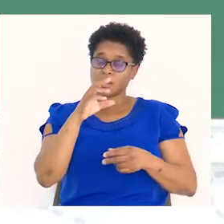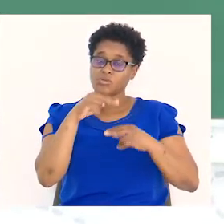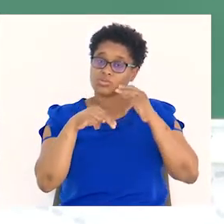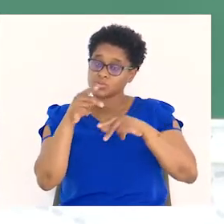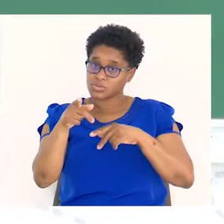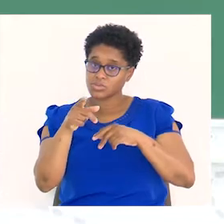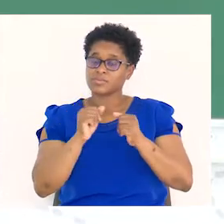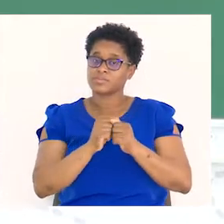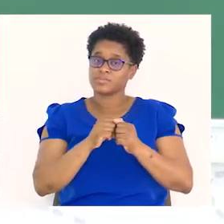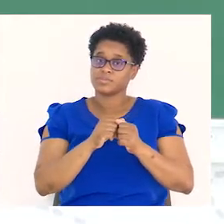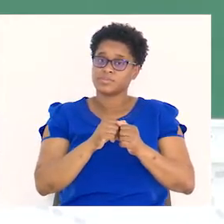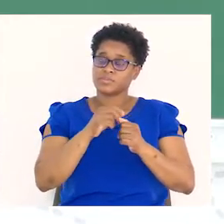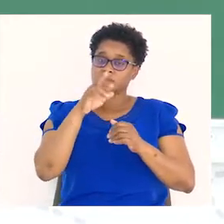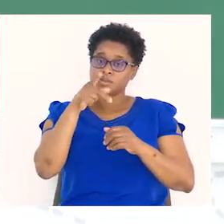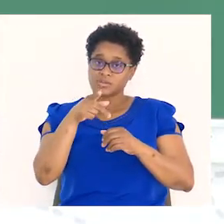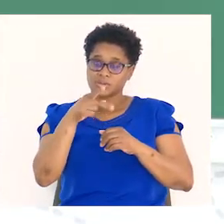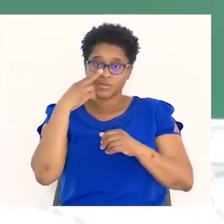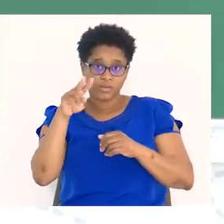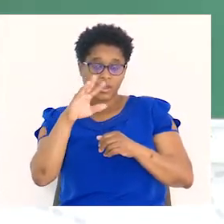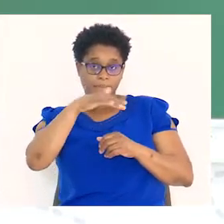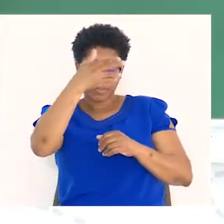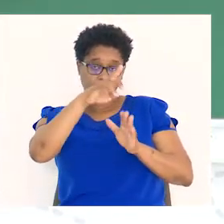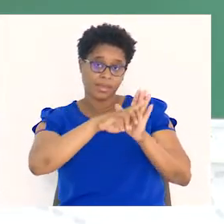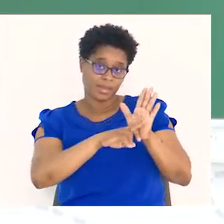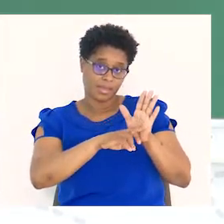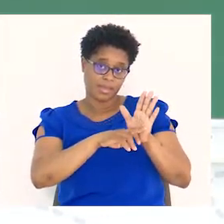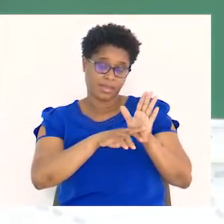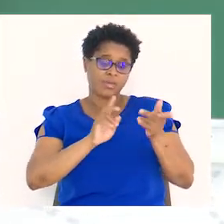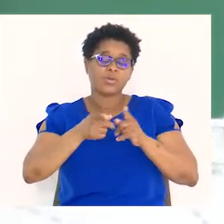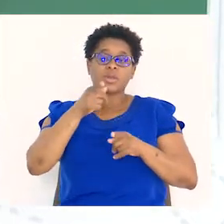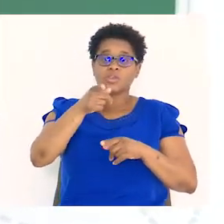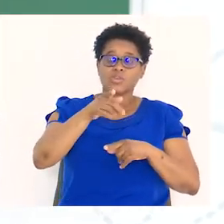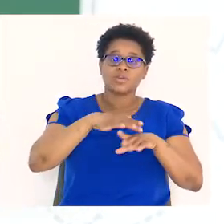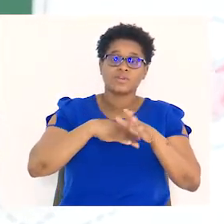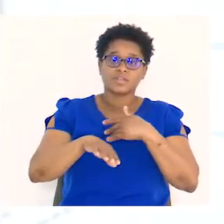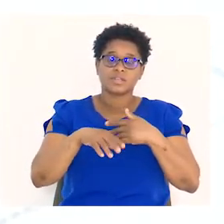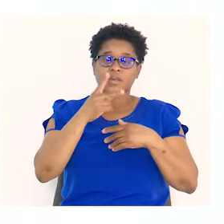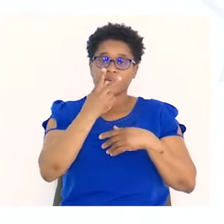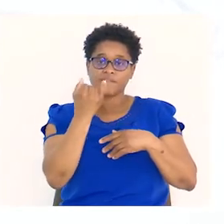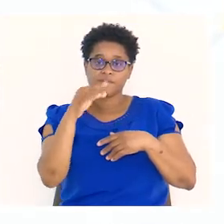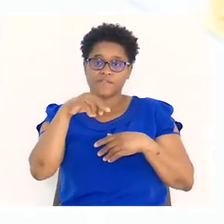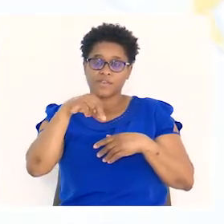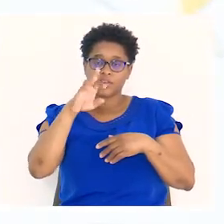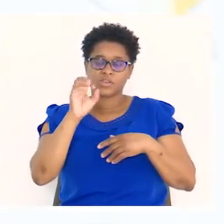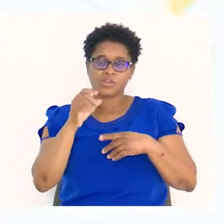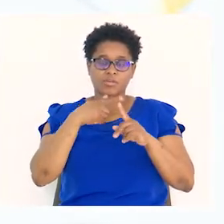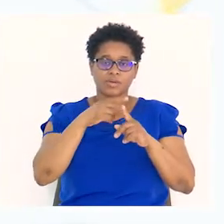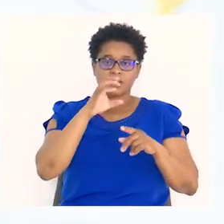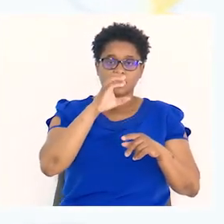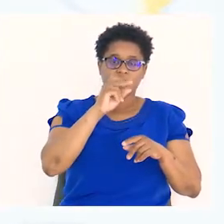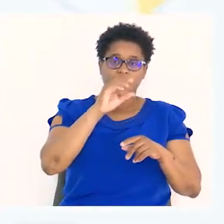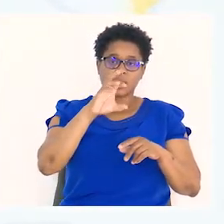Ok? Então, tu tens ali a composição. Seguindo a primeira regra, então o que é que vais